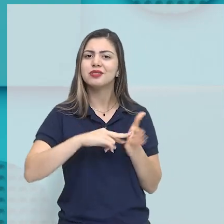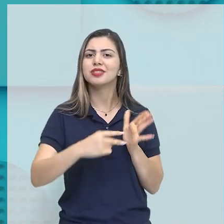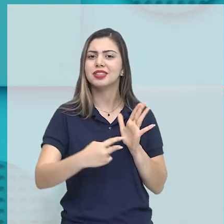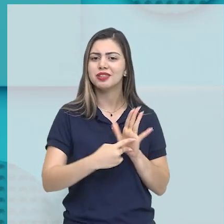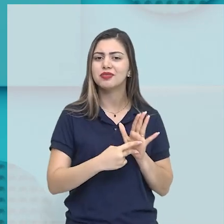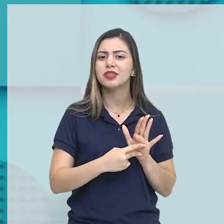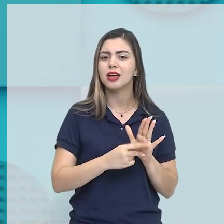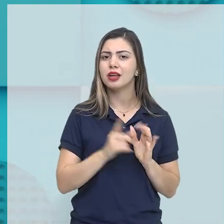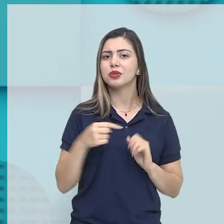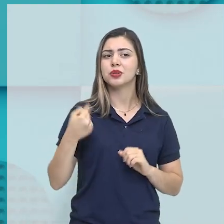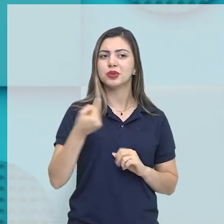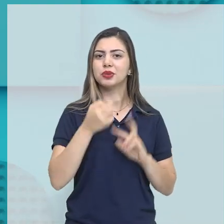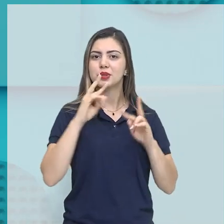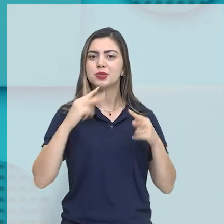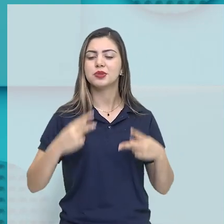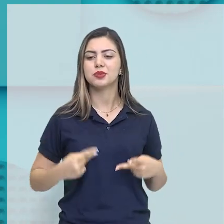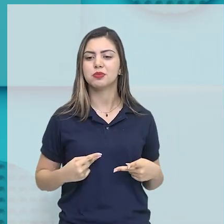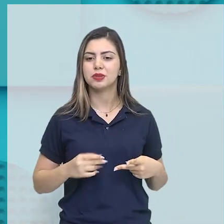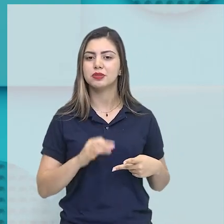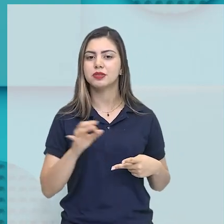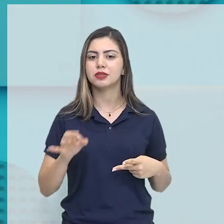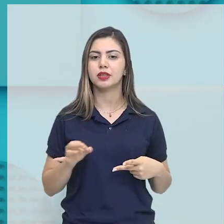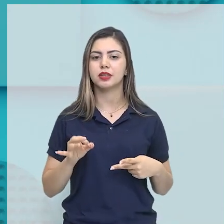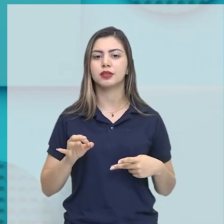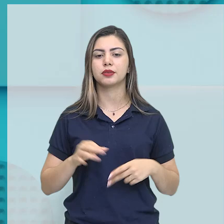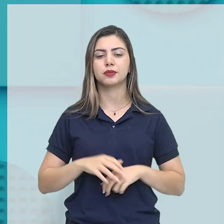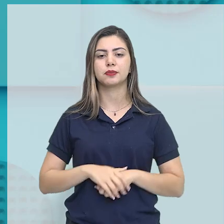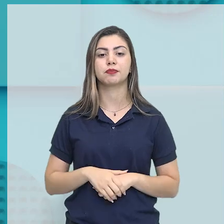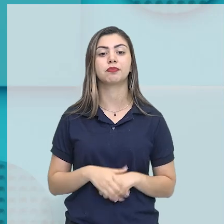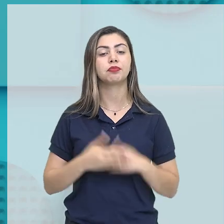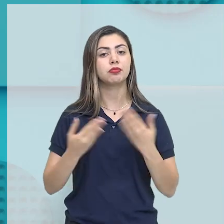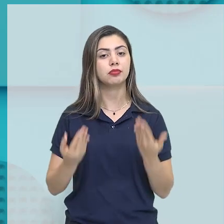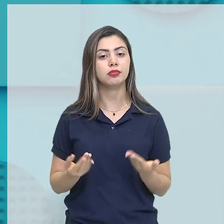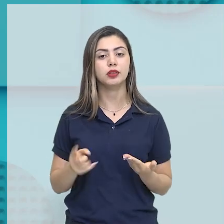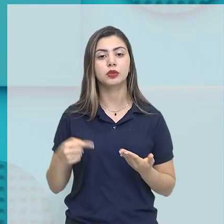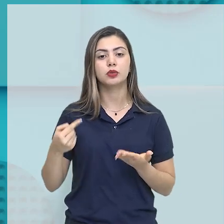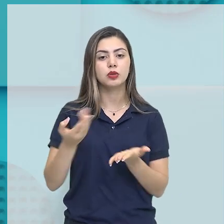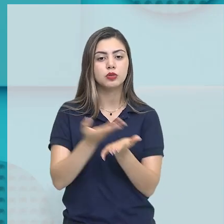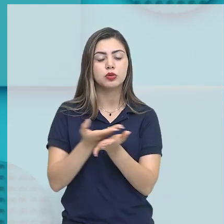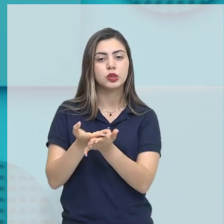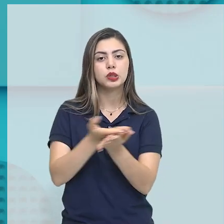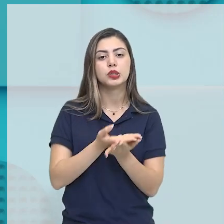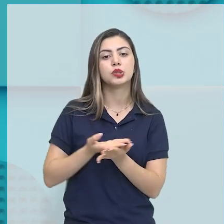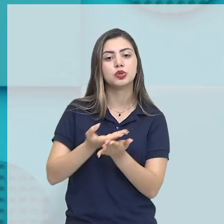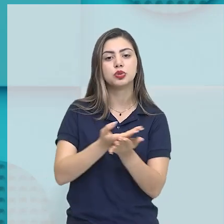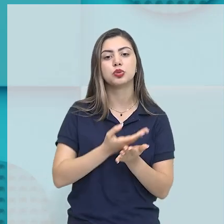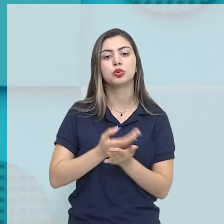significado para nós humanos. Então, de acordo com os estudos sobre